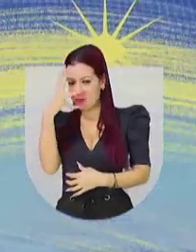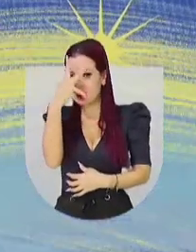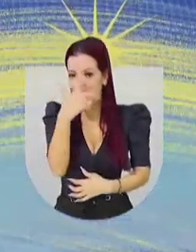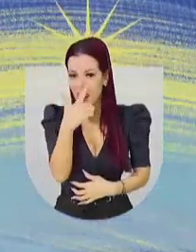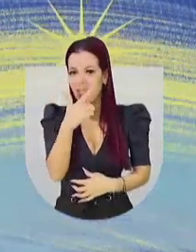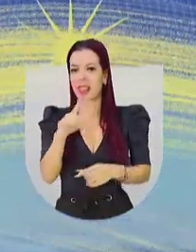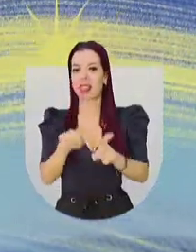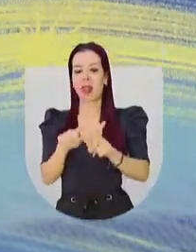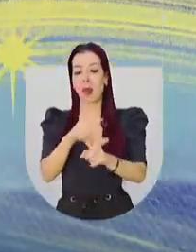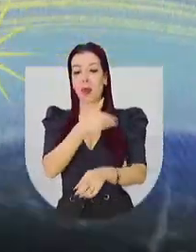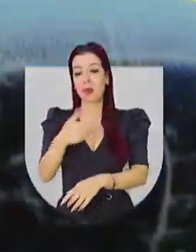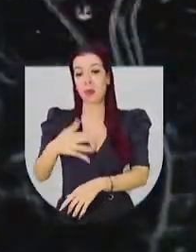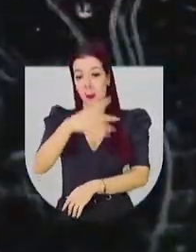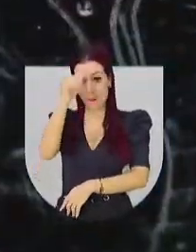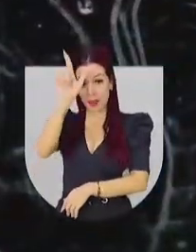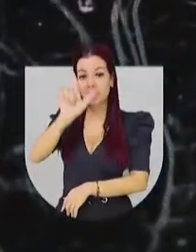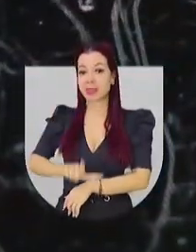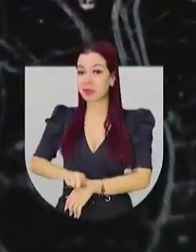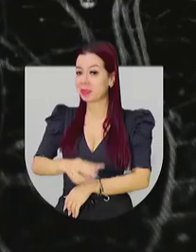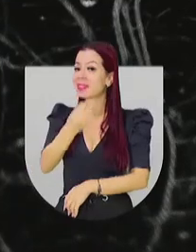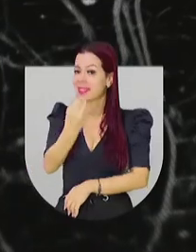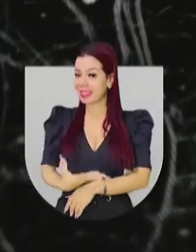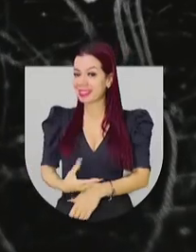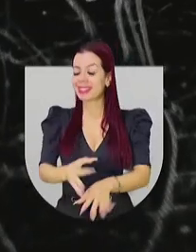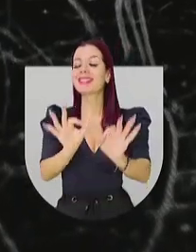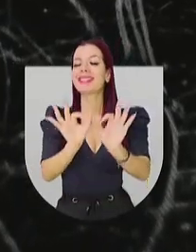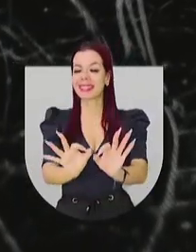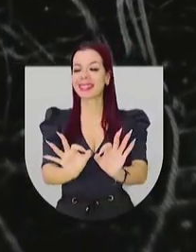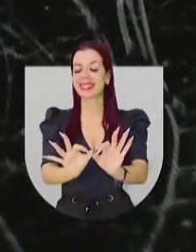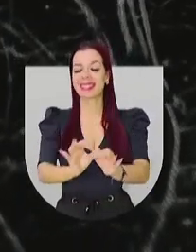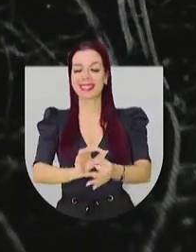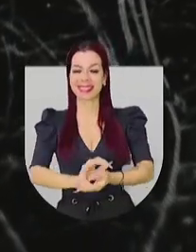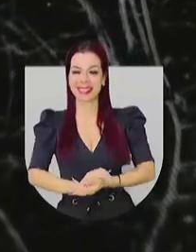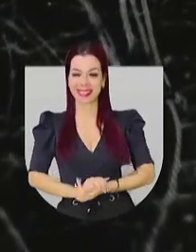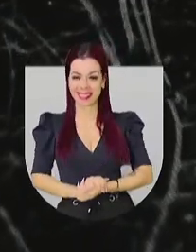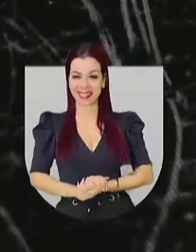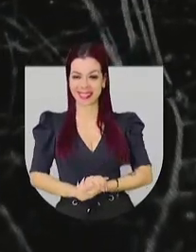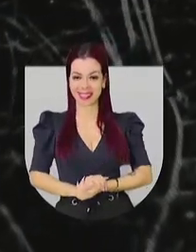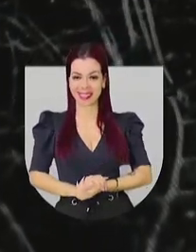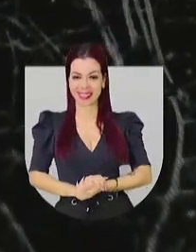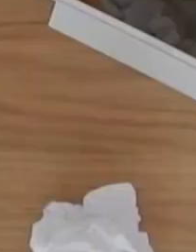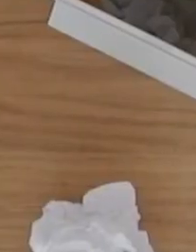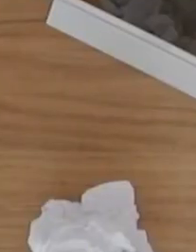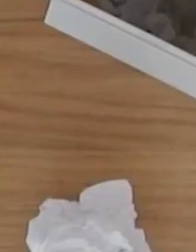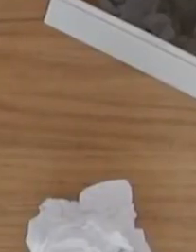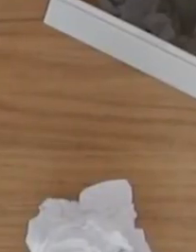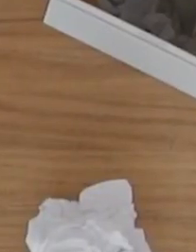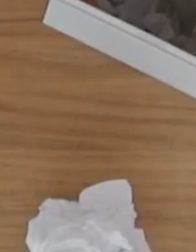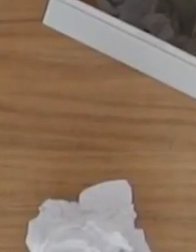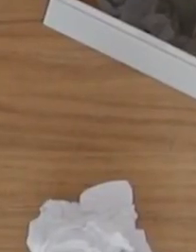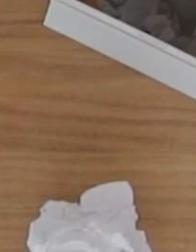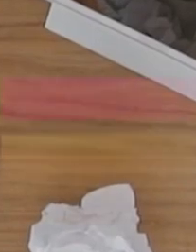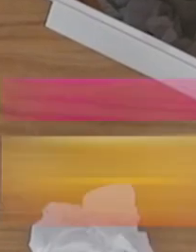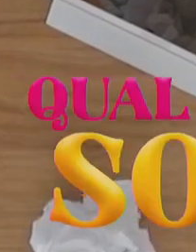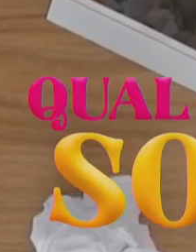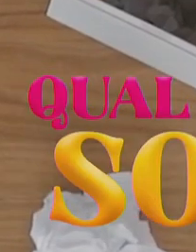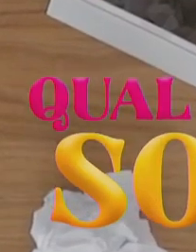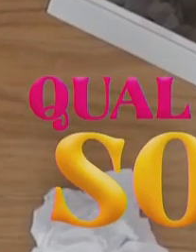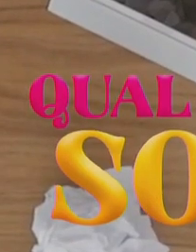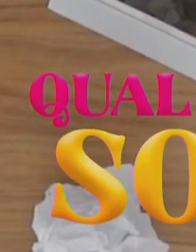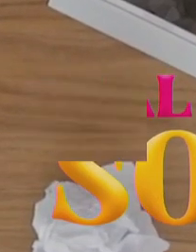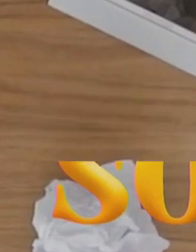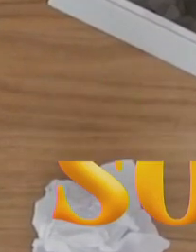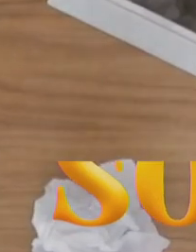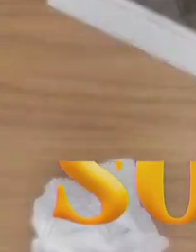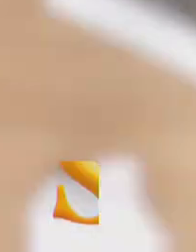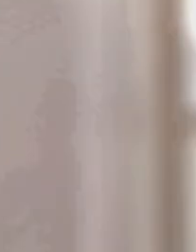Bonito. Realização Governo de Mato Grosso do Sul. Fazer bem feito, para fazer dar certo. Ei, qual é o